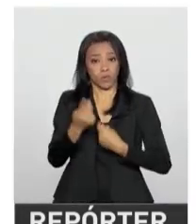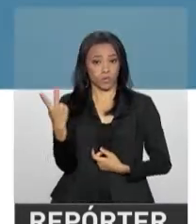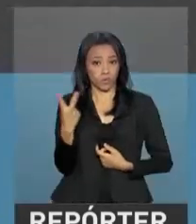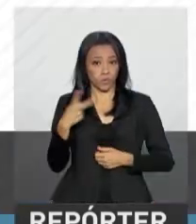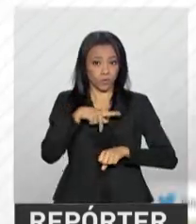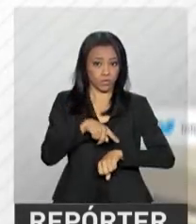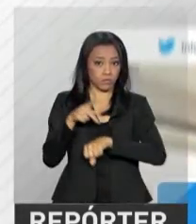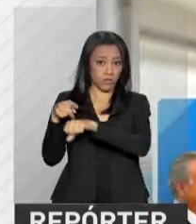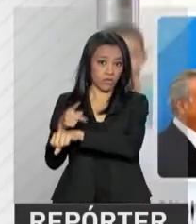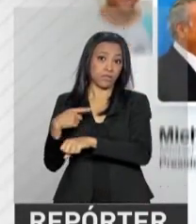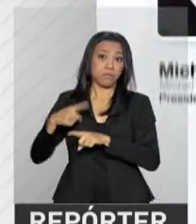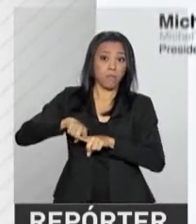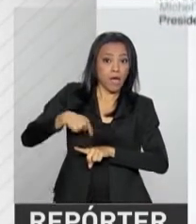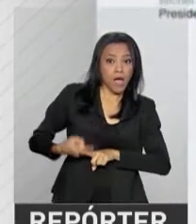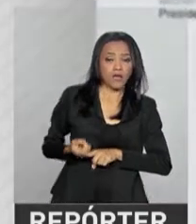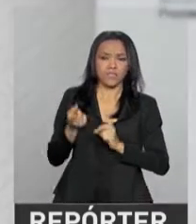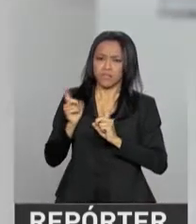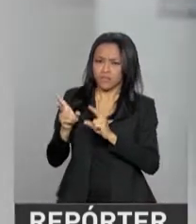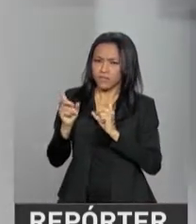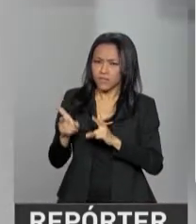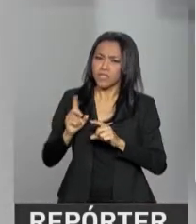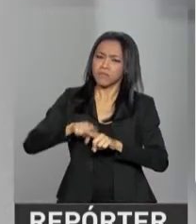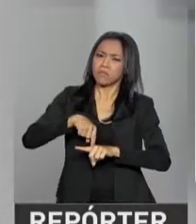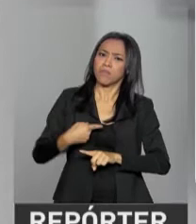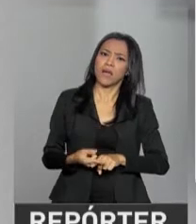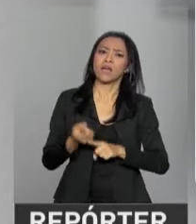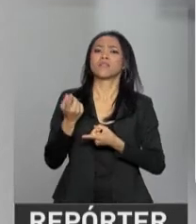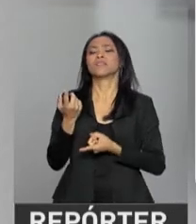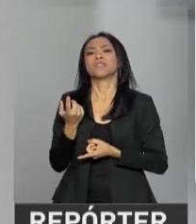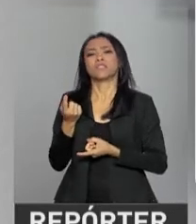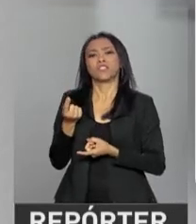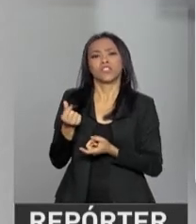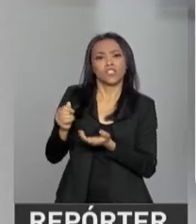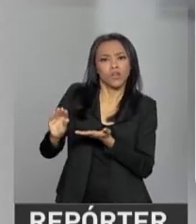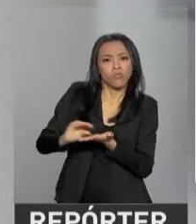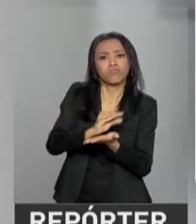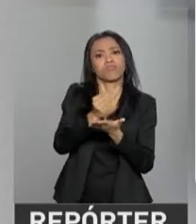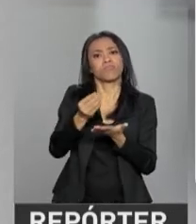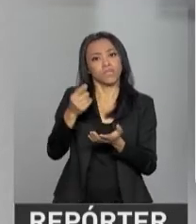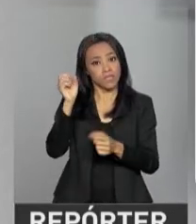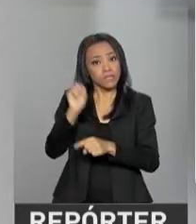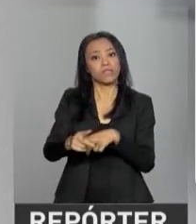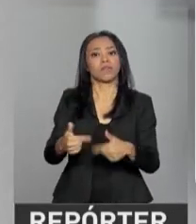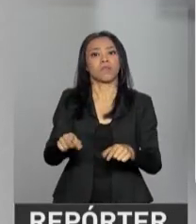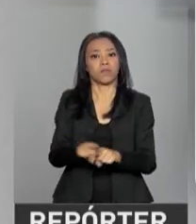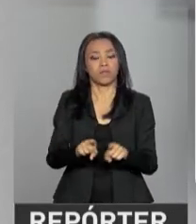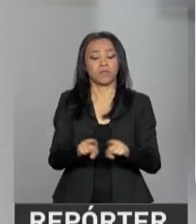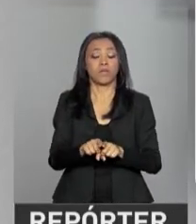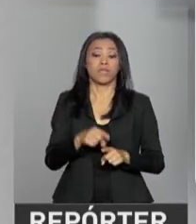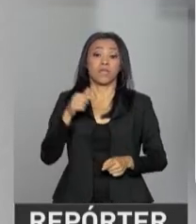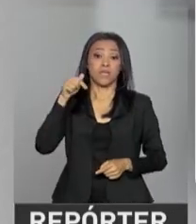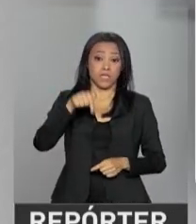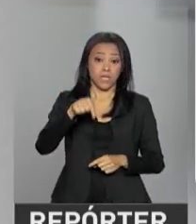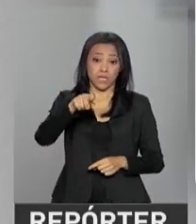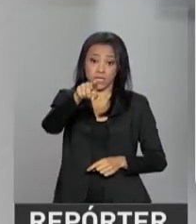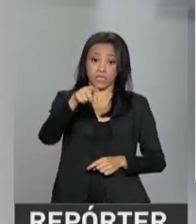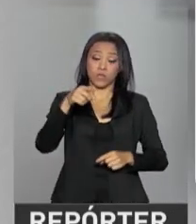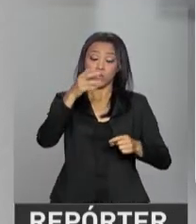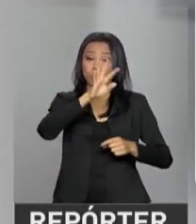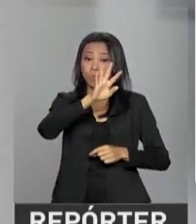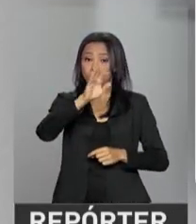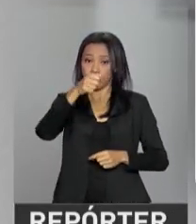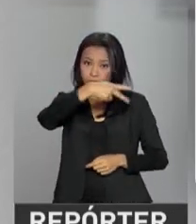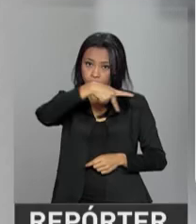em busca de mais comércio, mais investimentos e mais empregos. No início deste mês, Temer participou do Fórum